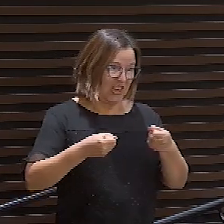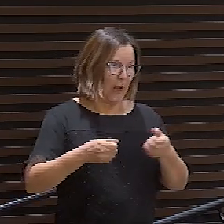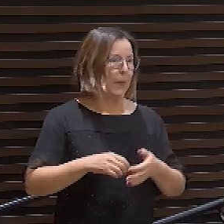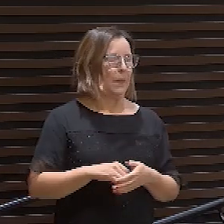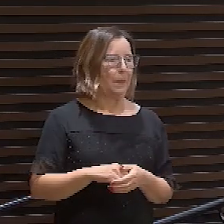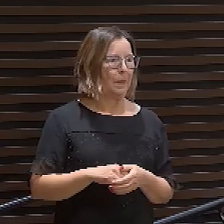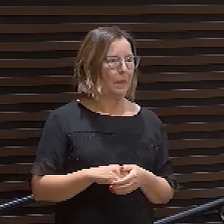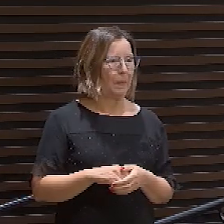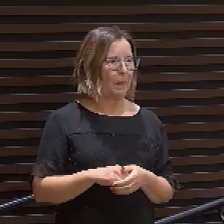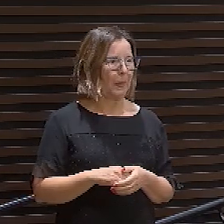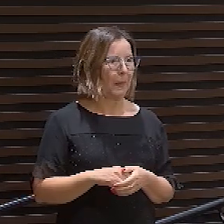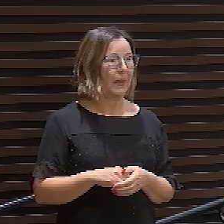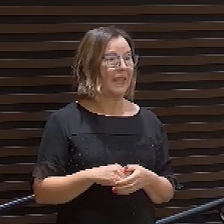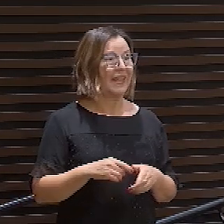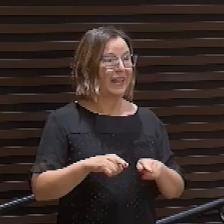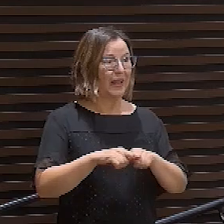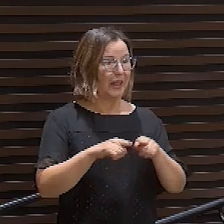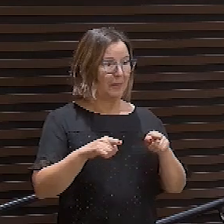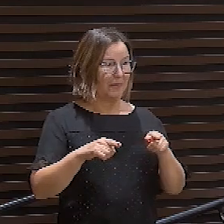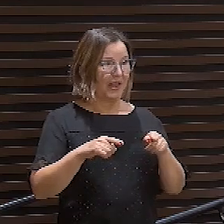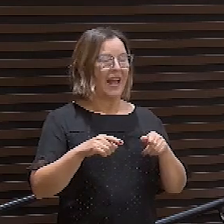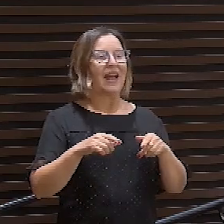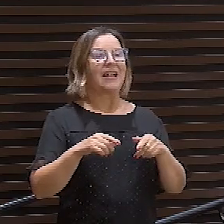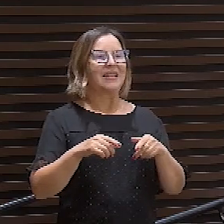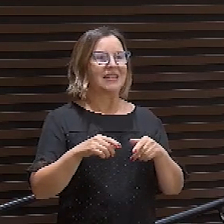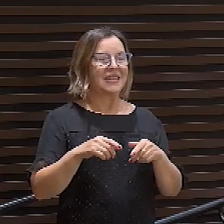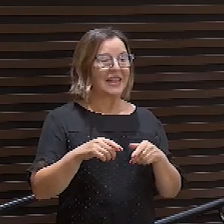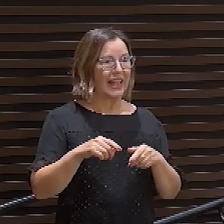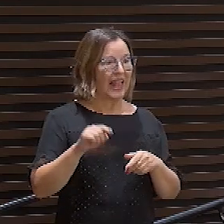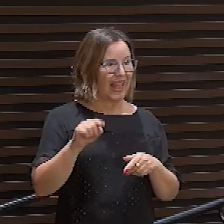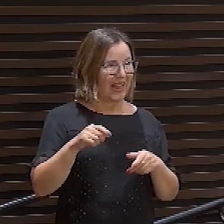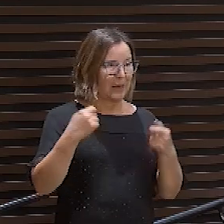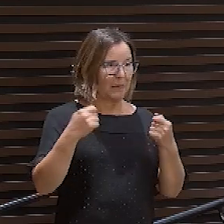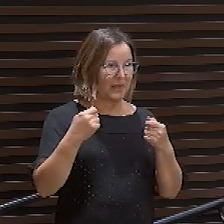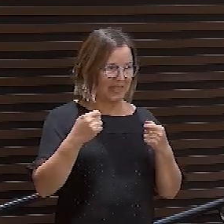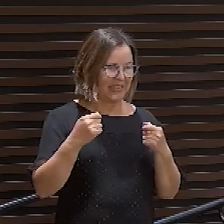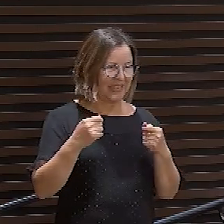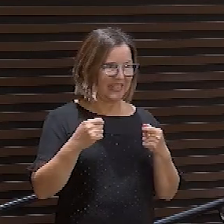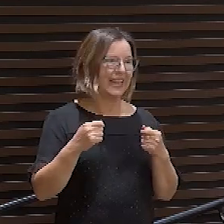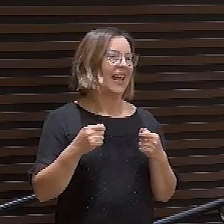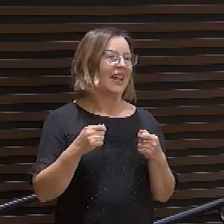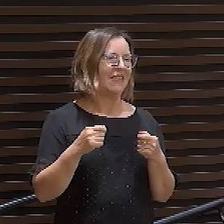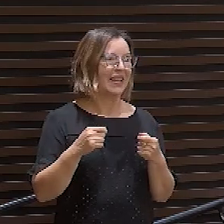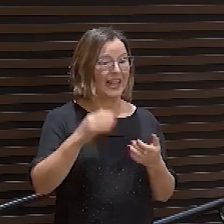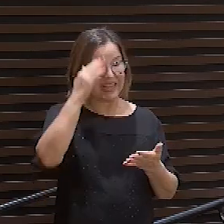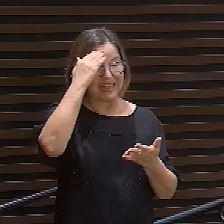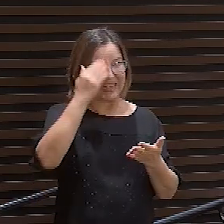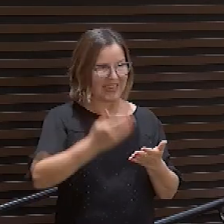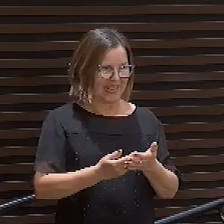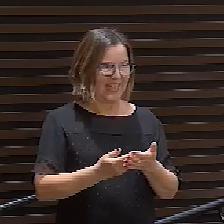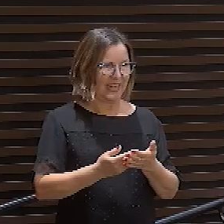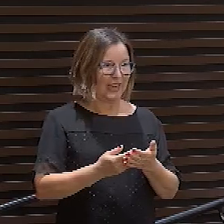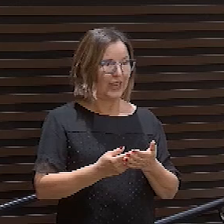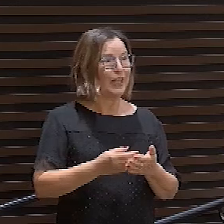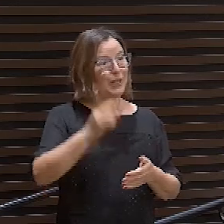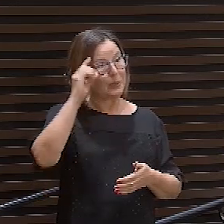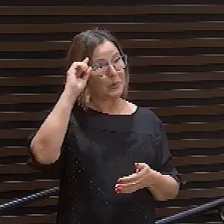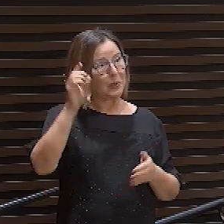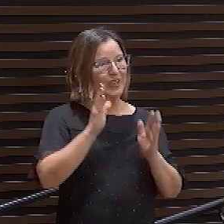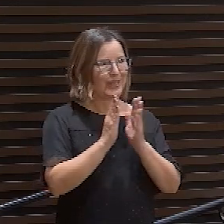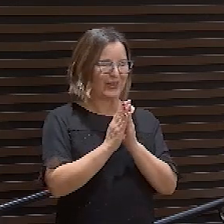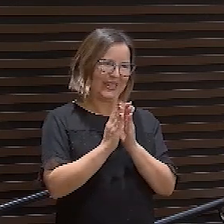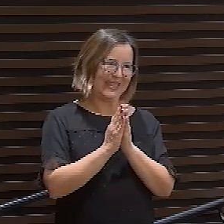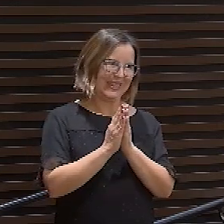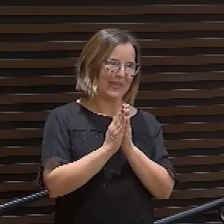aleluia inicial, antes que houvesse qualquer coisa, estava nas mãos de Deus. Não é pela cura, é